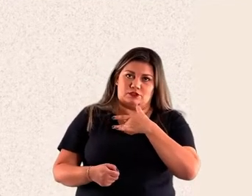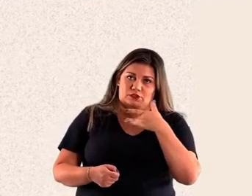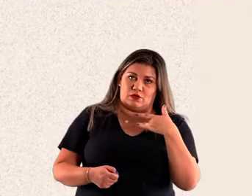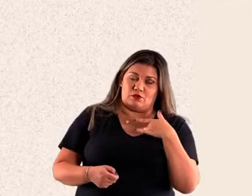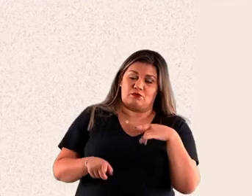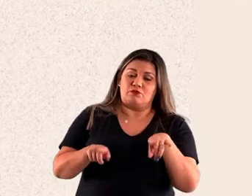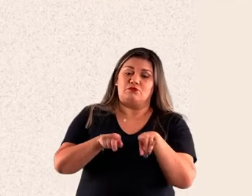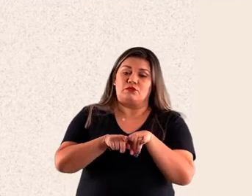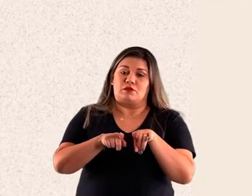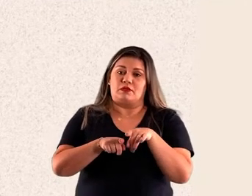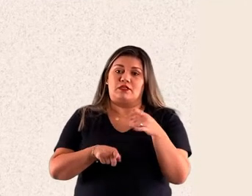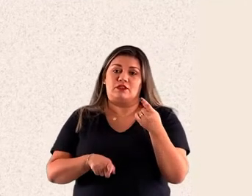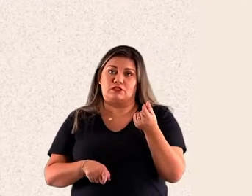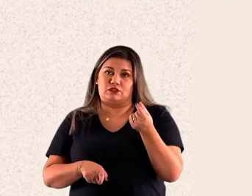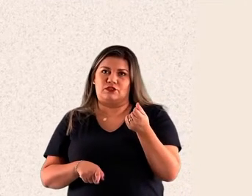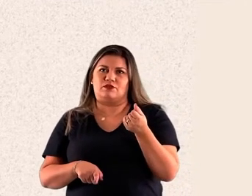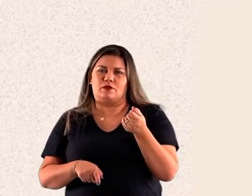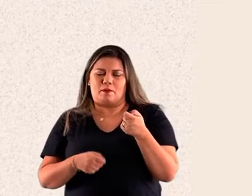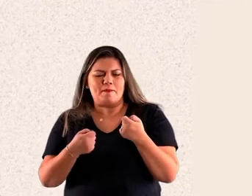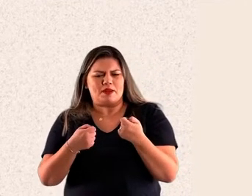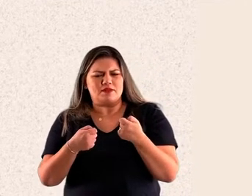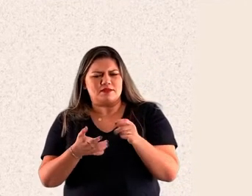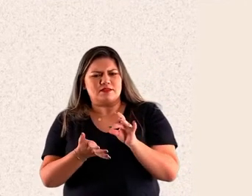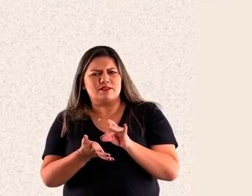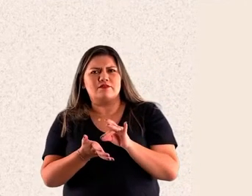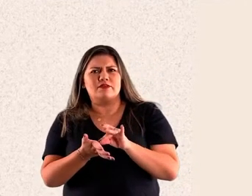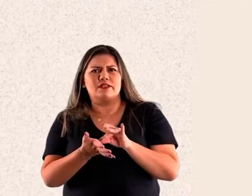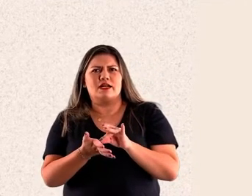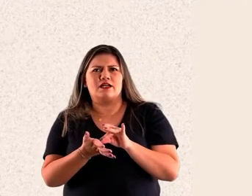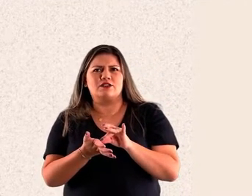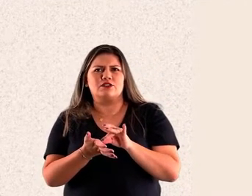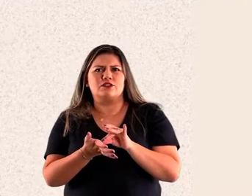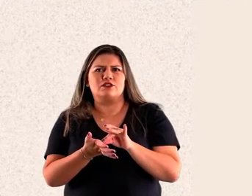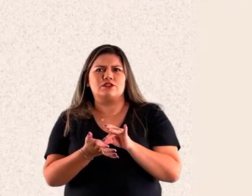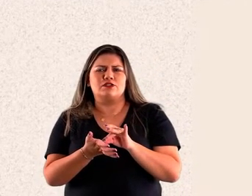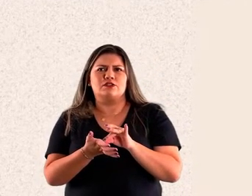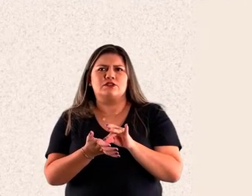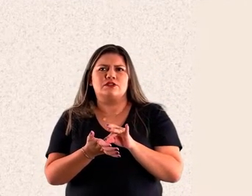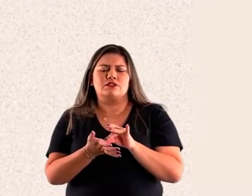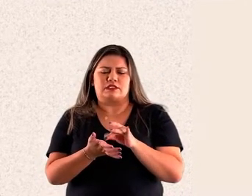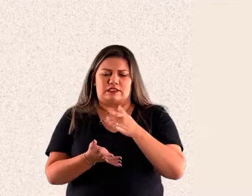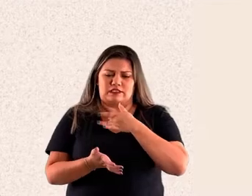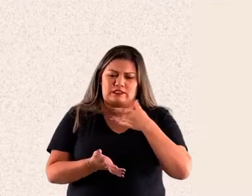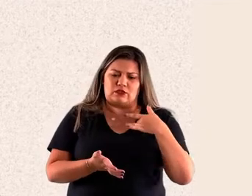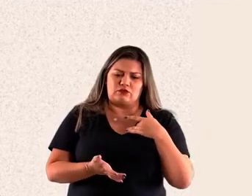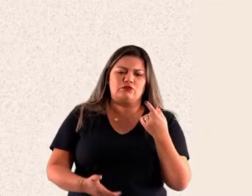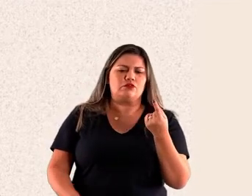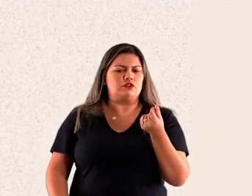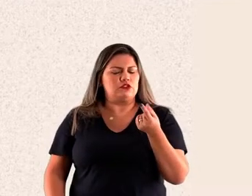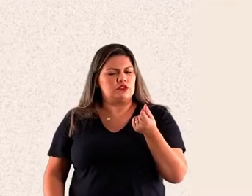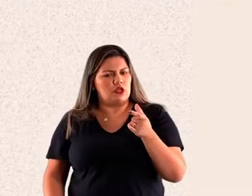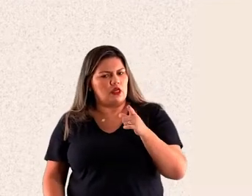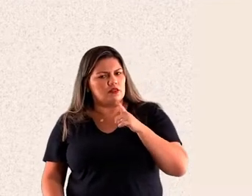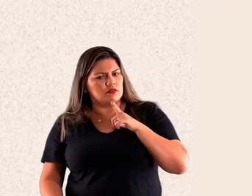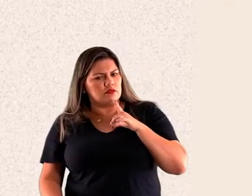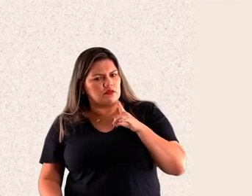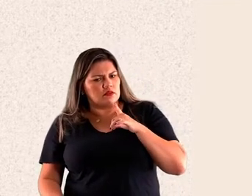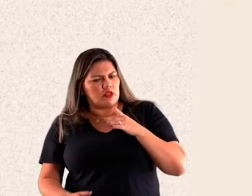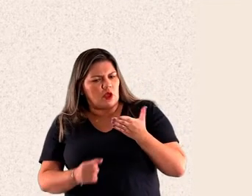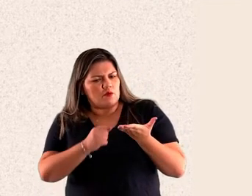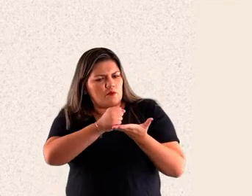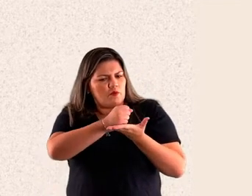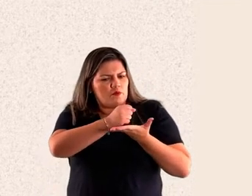Oi e a gente precisa de fato de saúde e dinheiro saúde dinheiro então ali na na